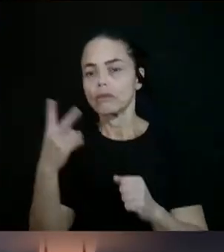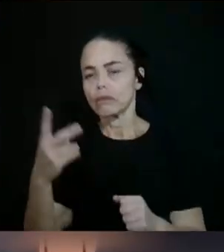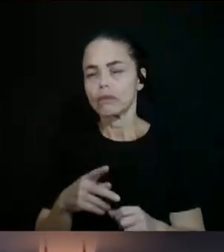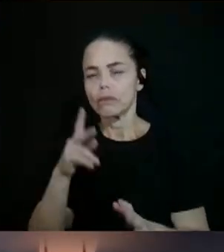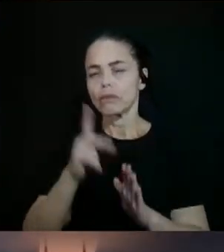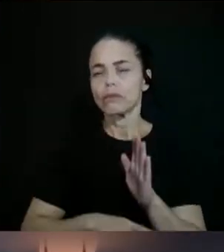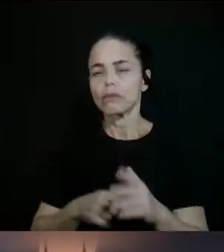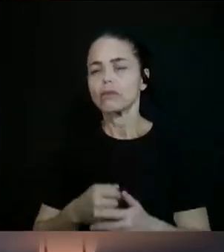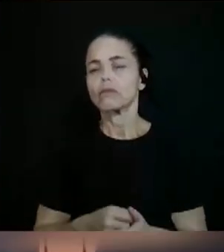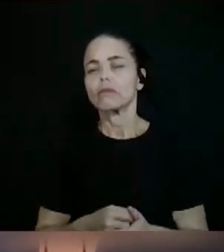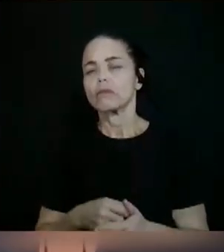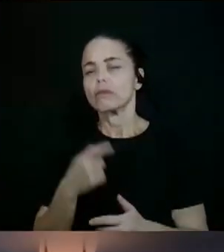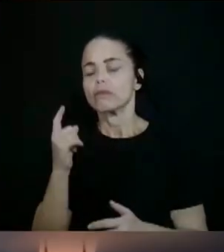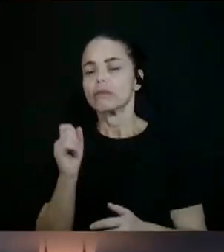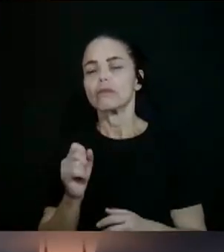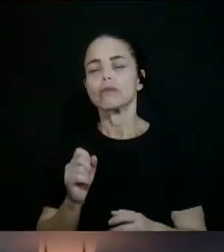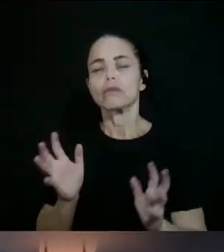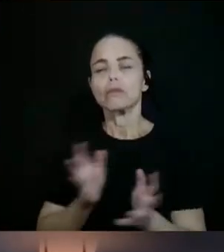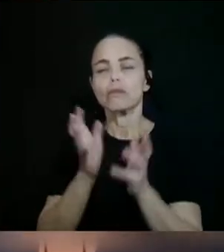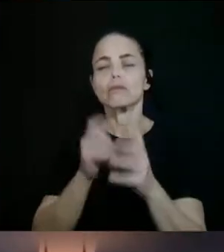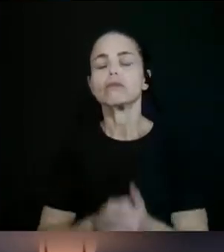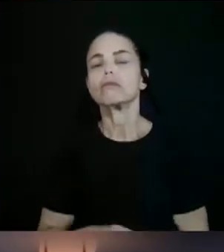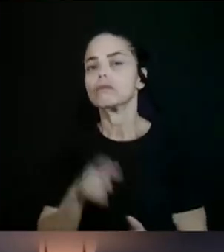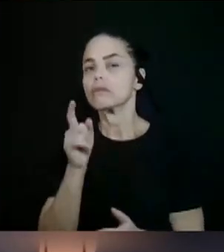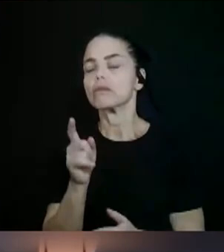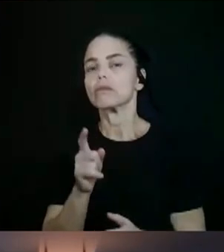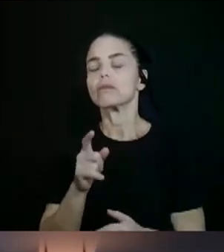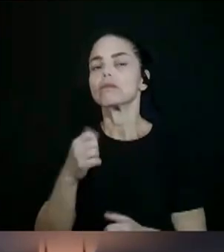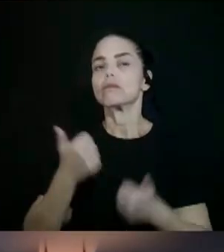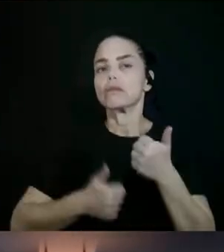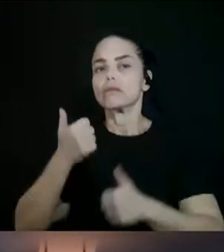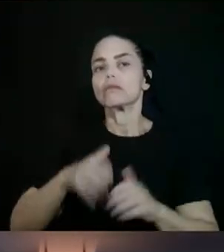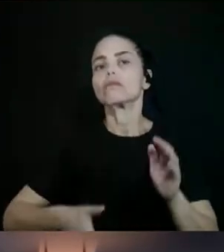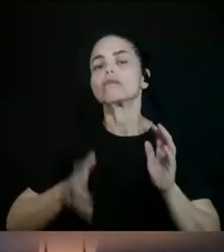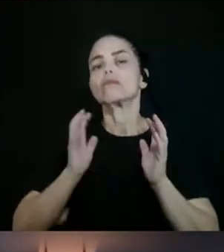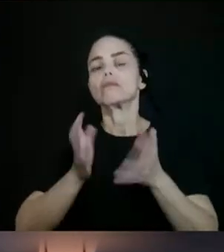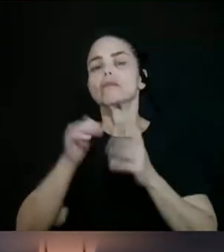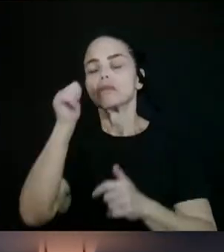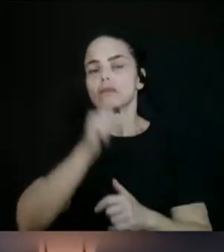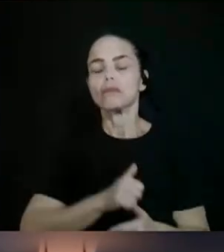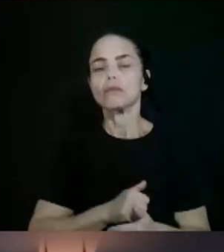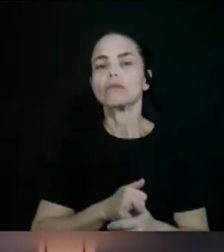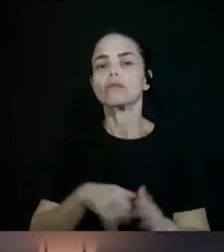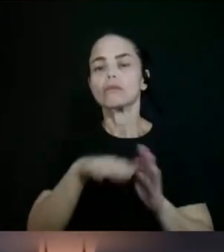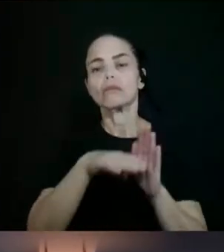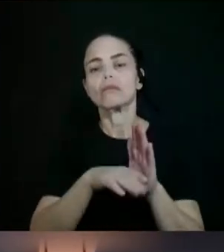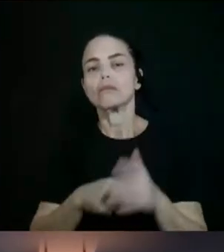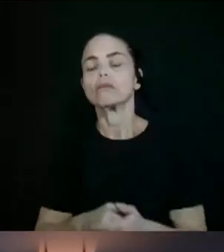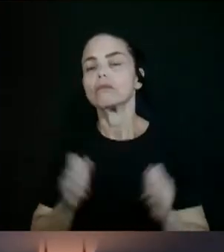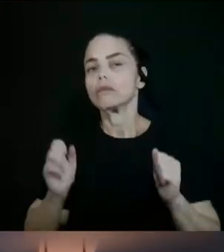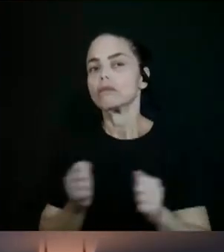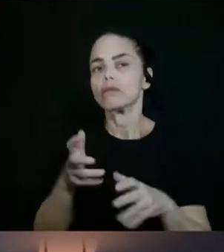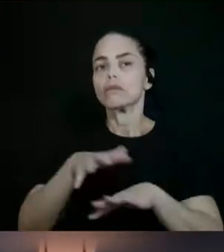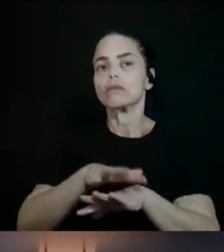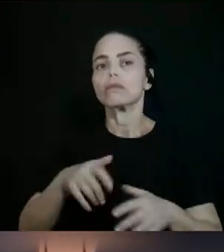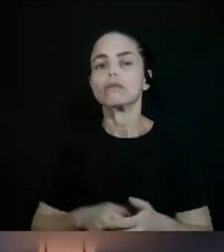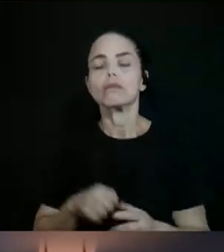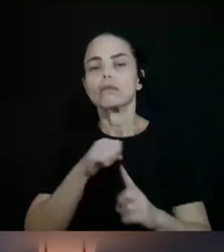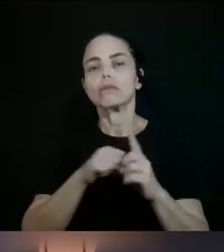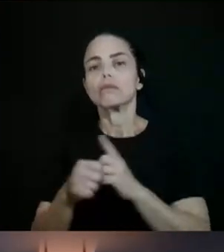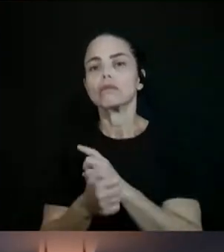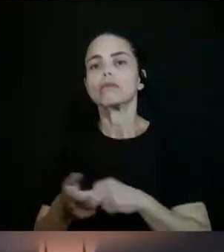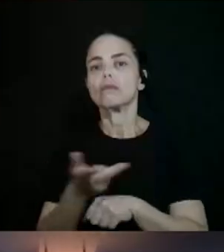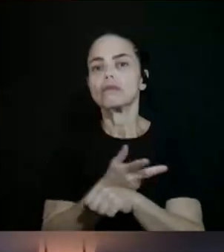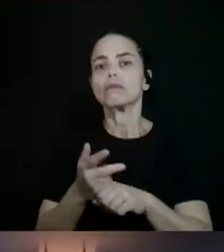municipal de incentivo ao futebol feminino obedecerão os seguintes princípios: esforço de inclusão social, busca de construção coletiva